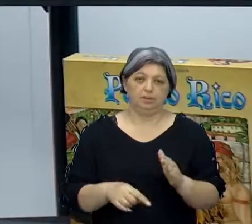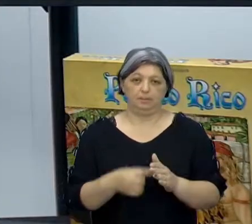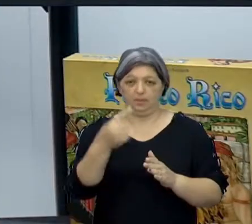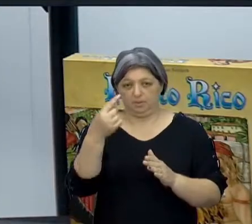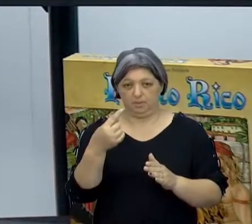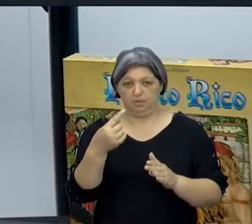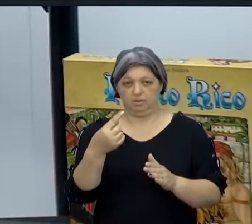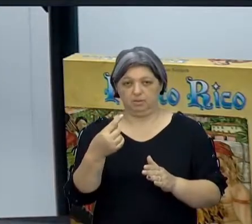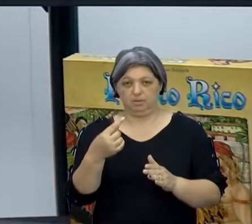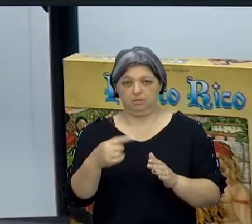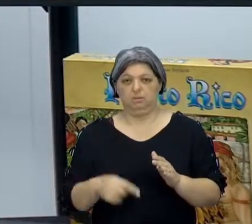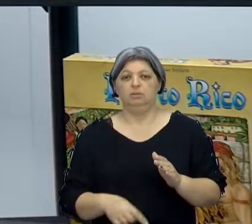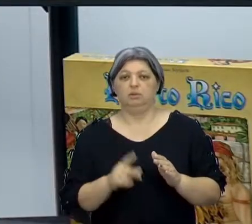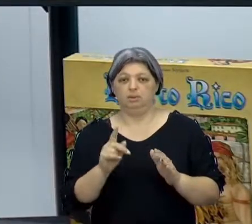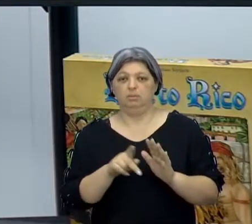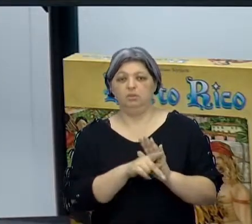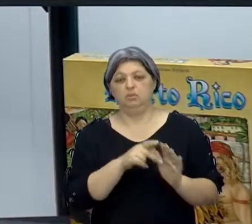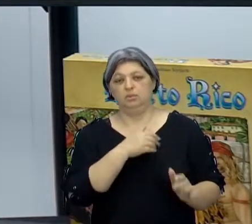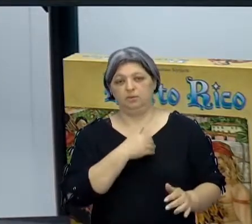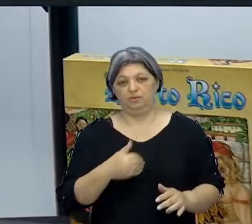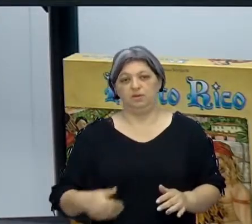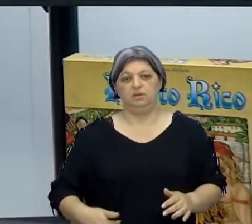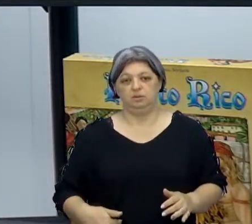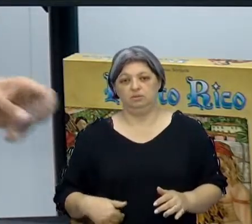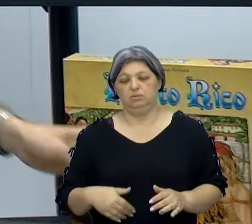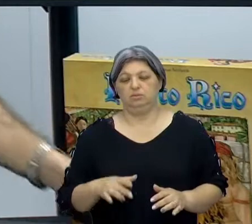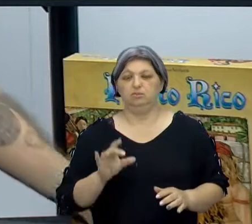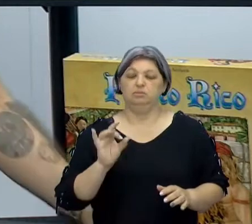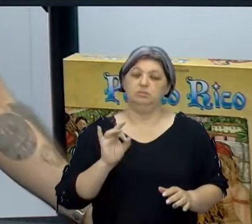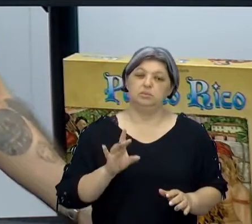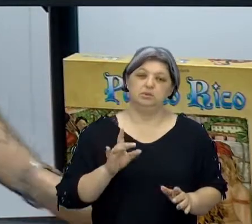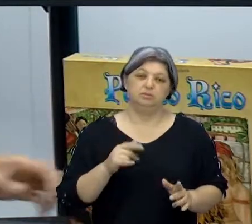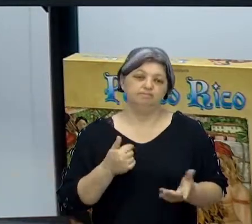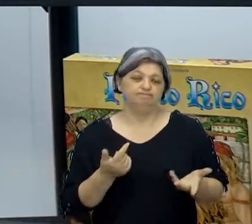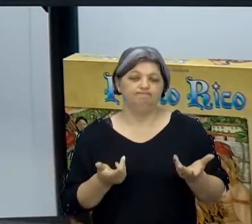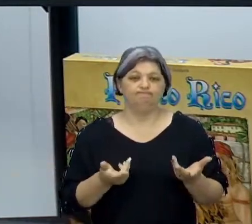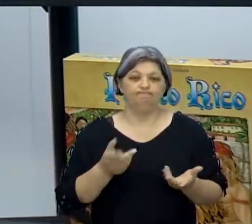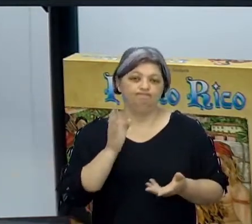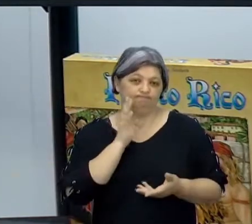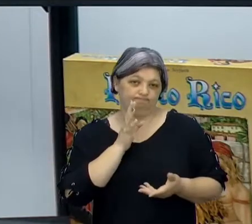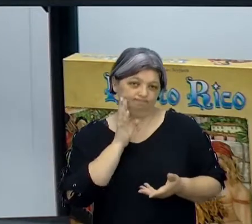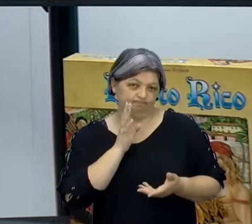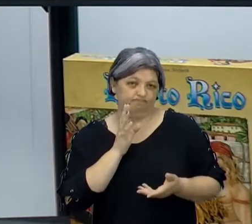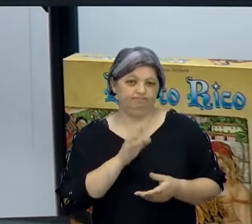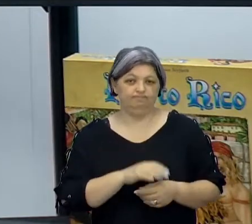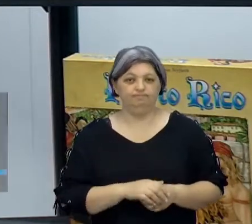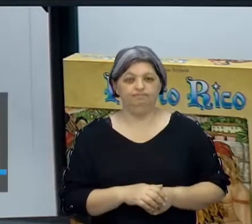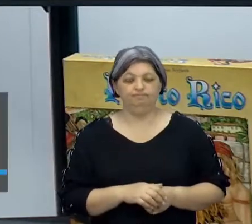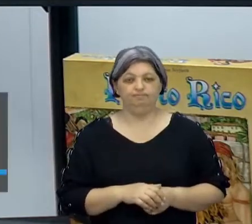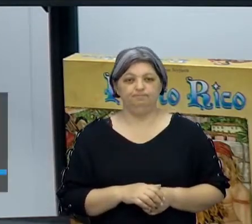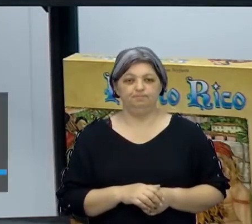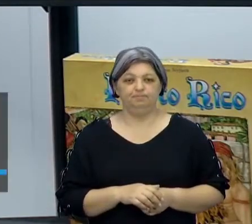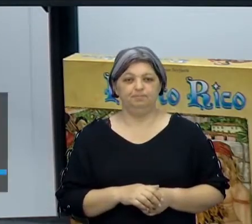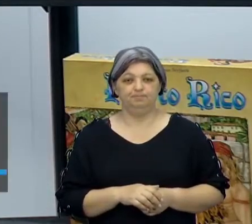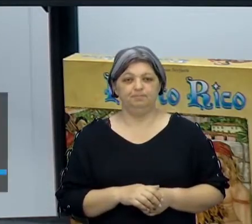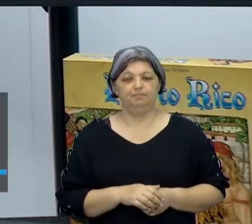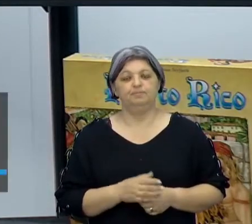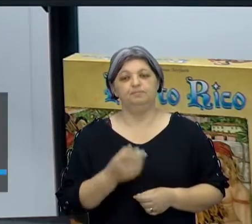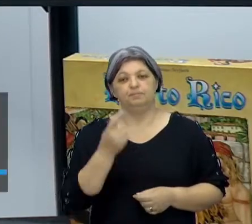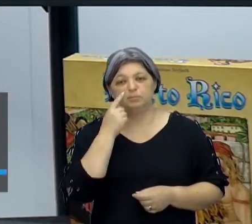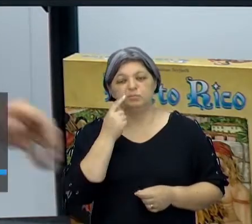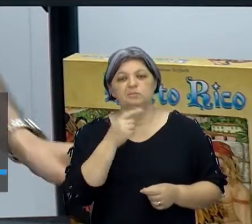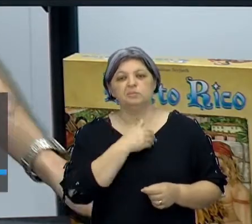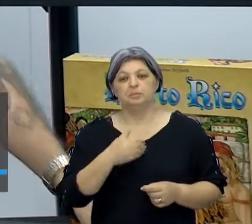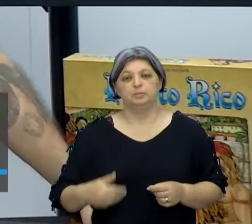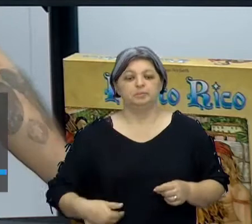não é chamado de primeiro jogador, é chamado de governador. É isso, para dar um saborzinho, um flavorzinho. Então vamos lá. O governador